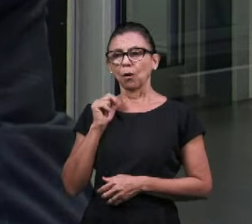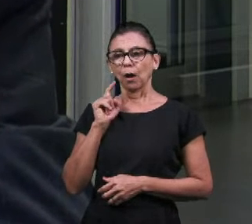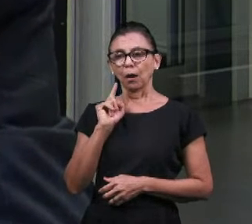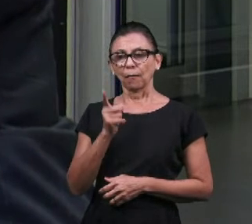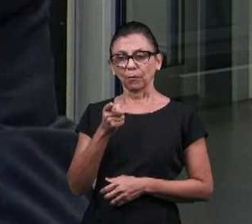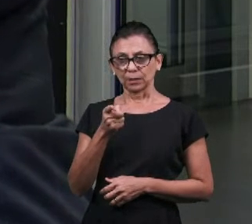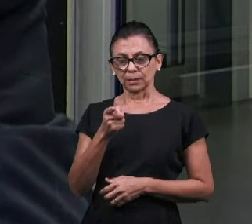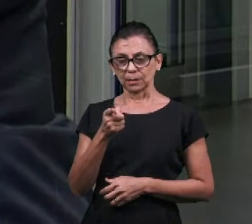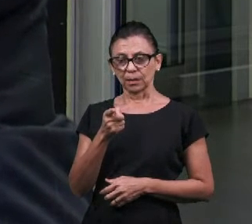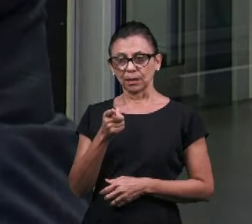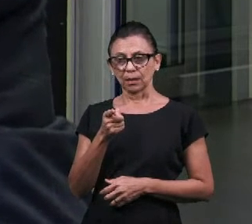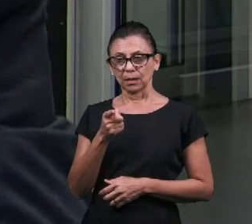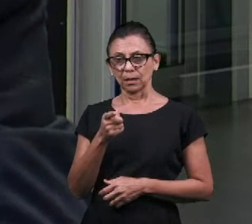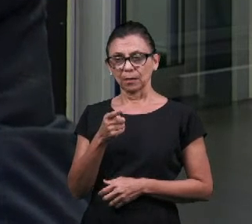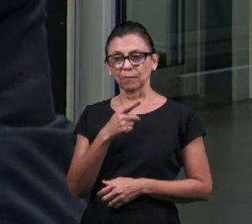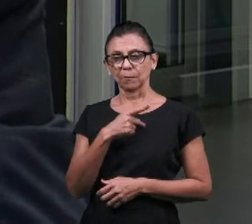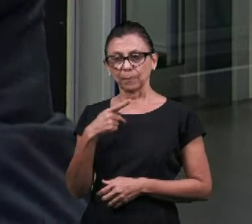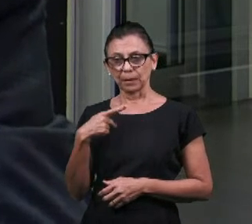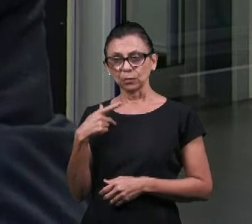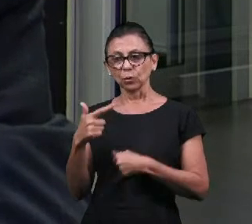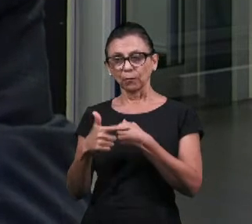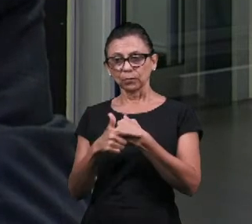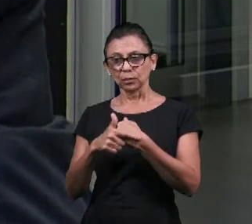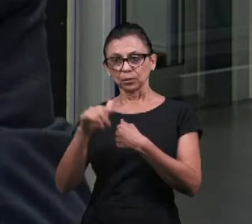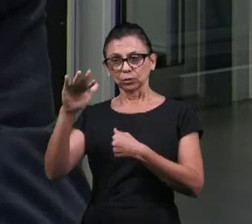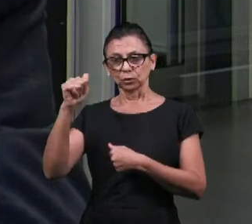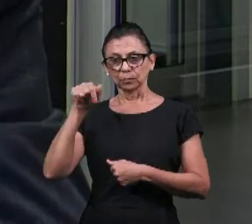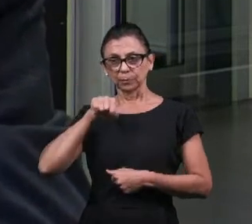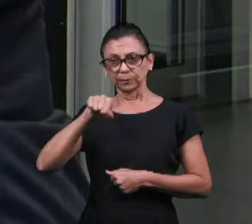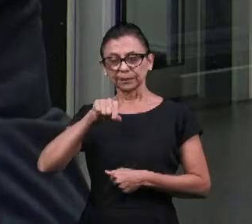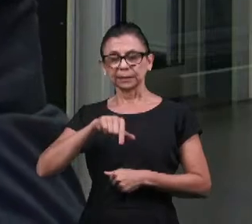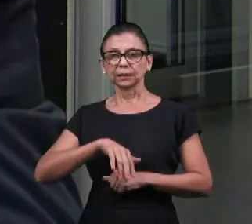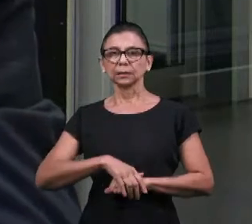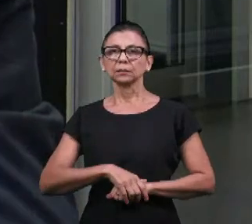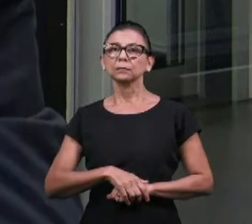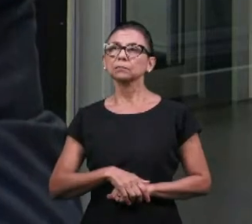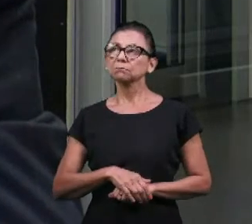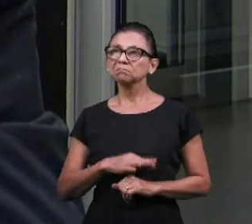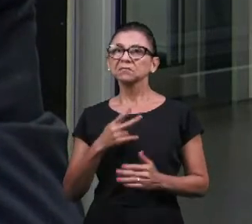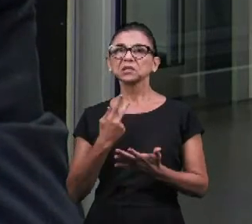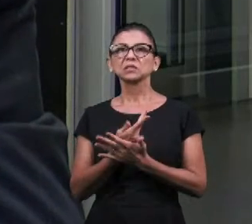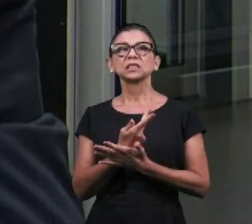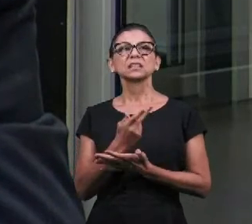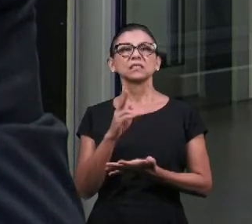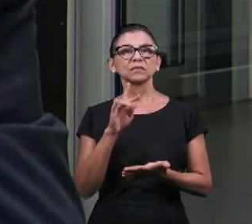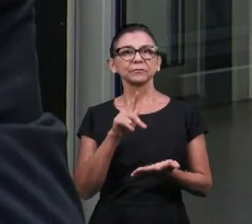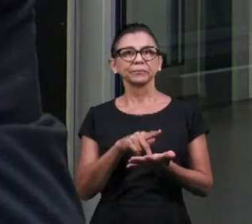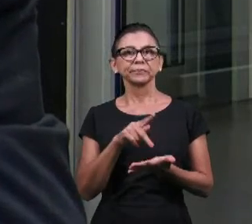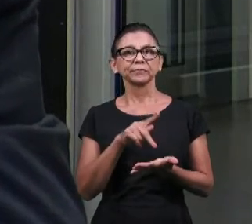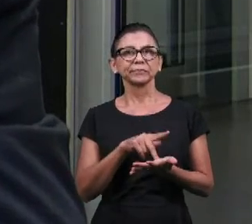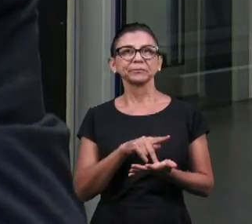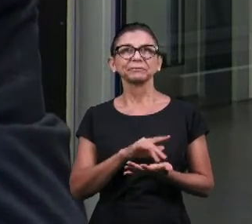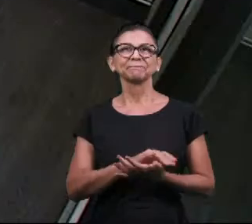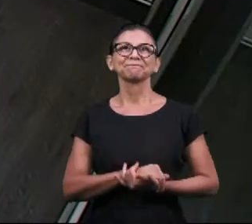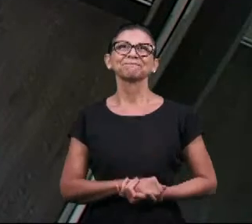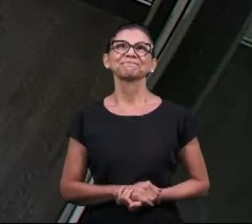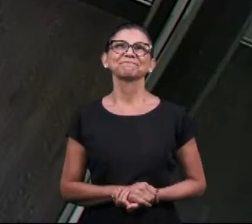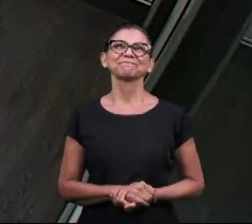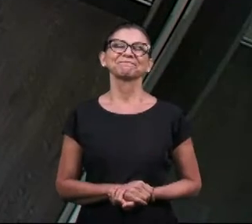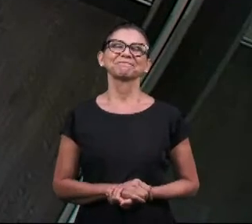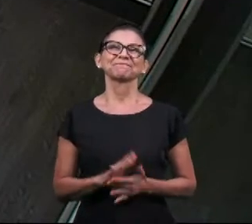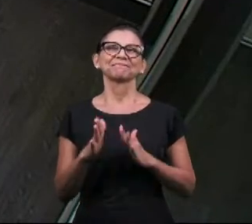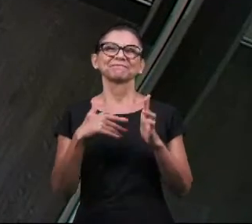Isso foi algo glorioso. Ele me falou, o tempo passou e assim aconteceu a minha ordenação. Aleluia. Glória a